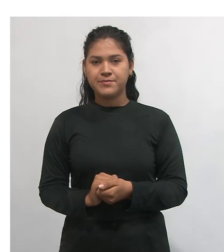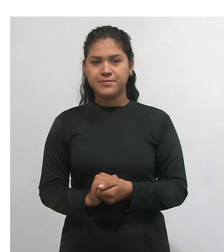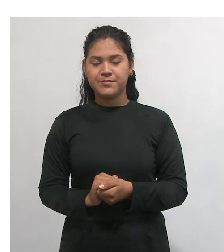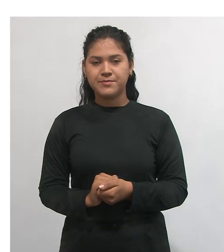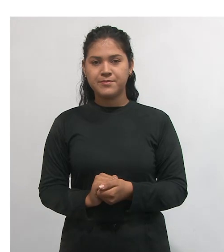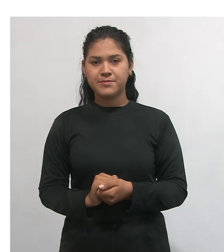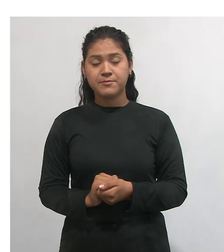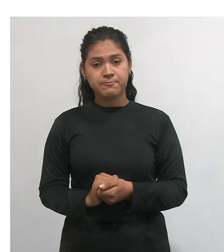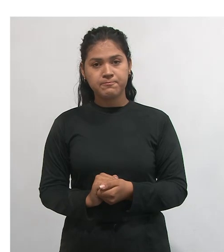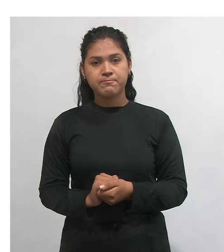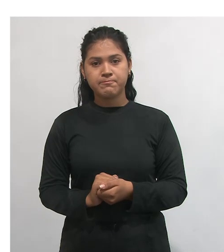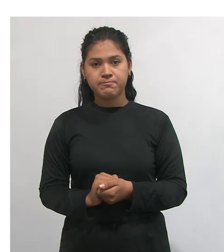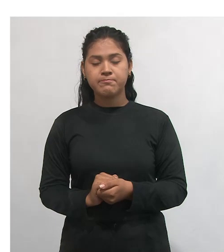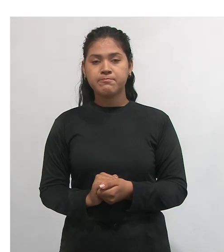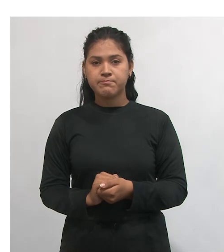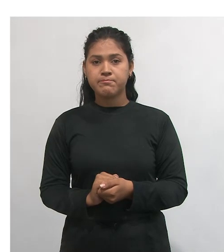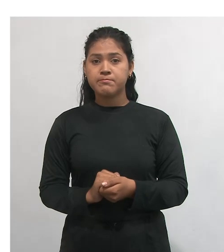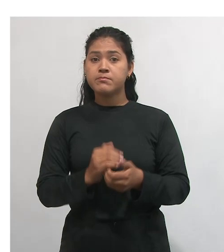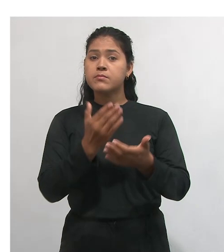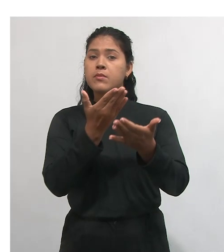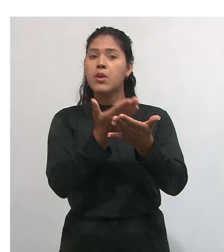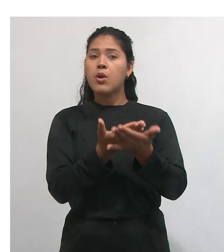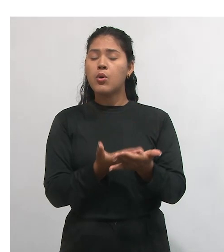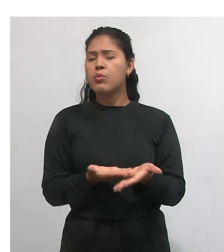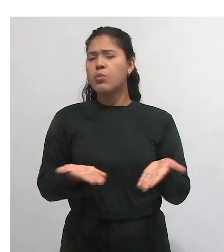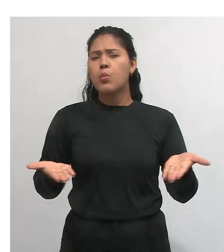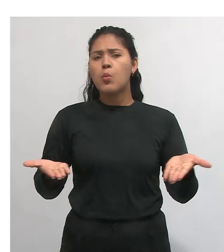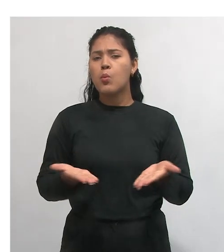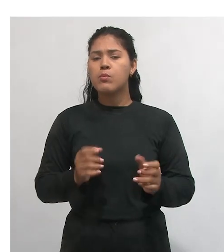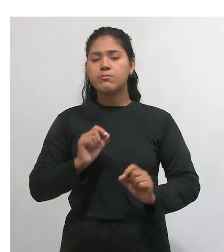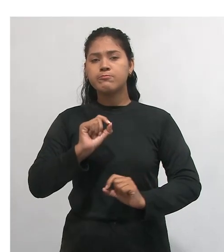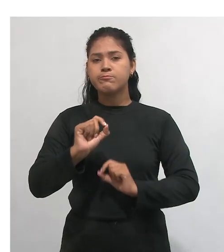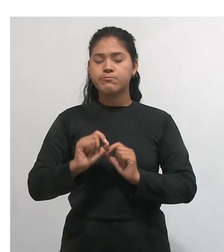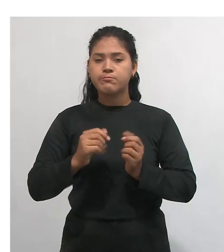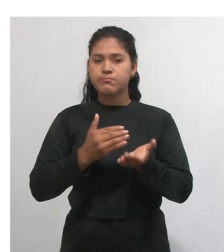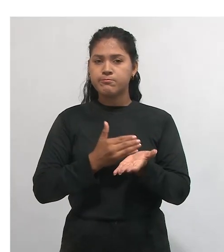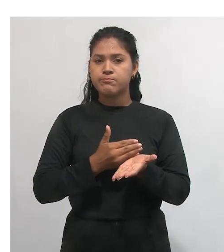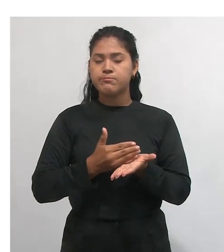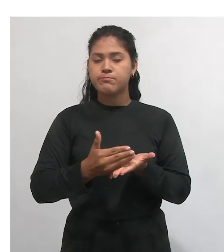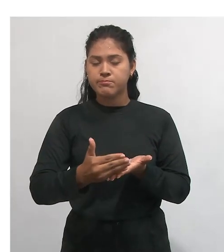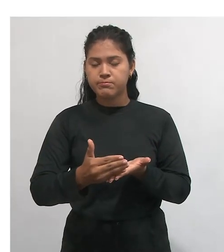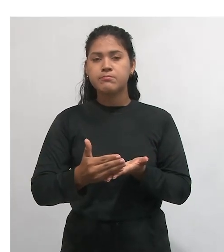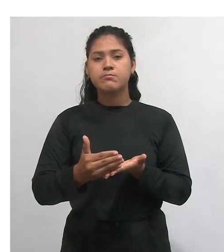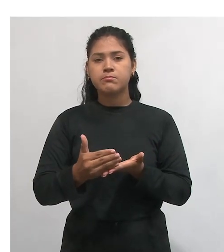Nesta aula, nós teremos a oportunidade de